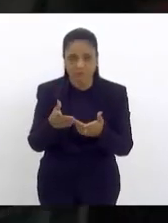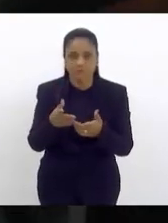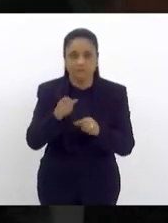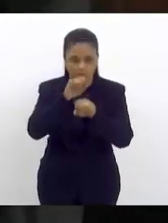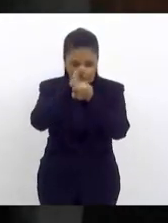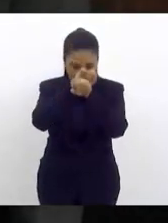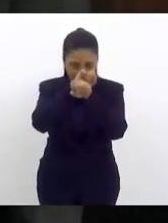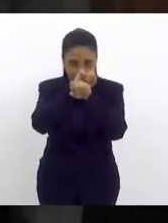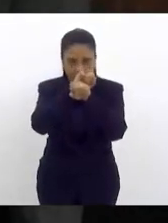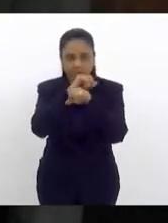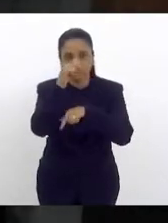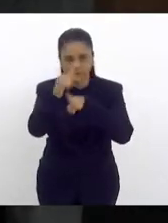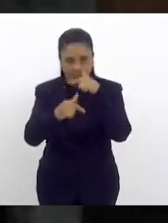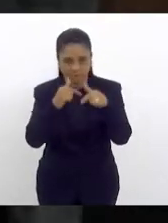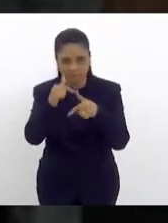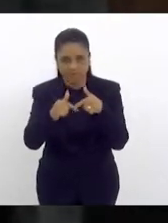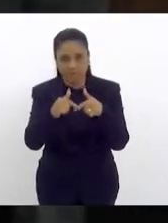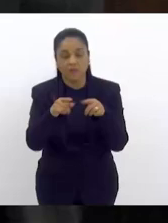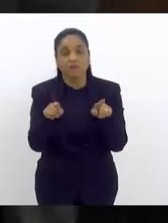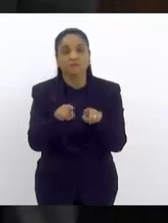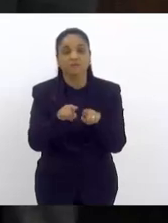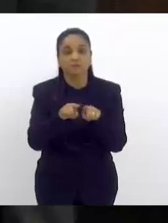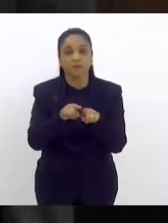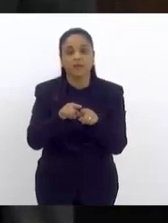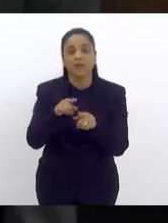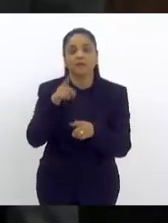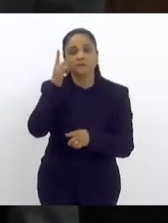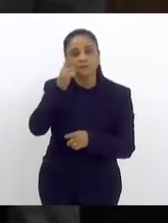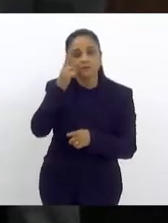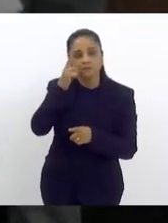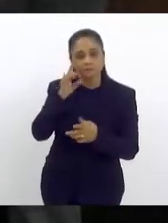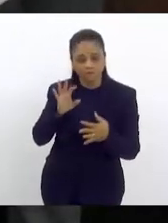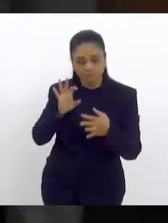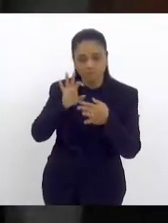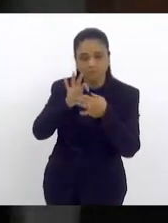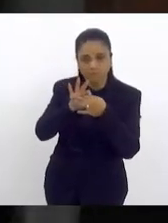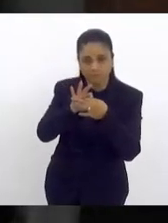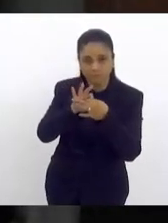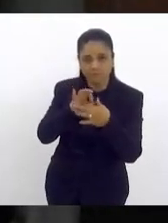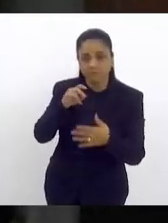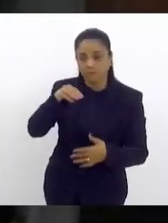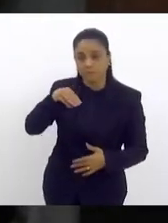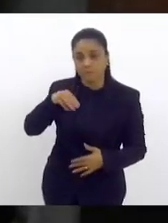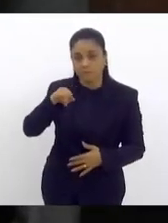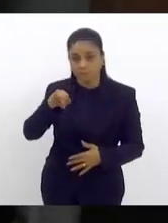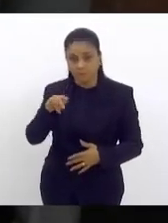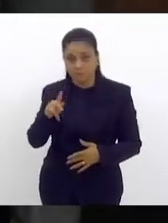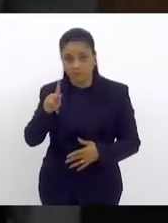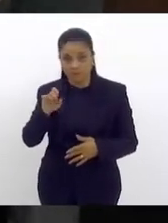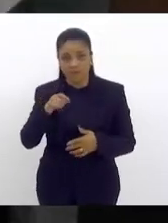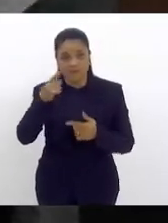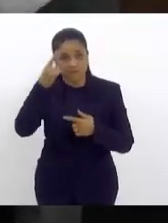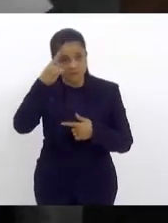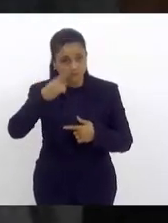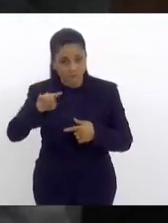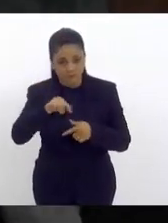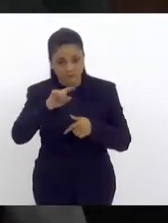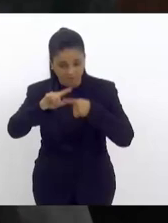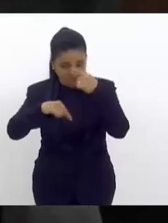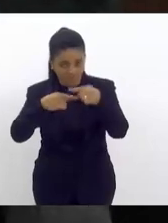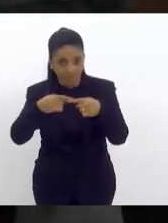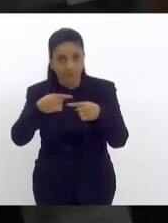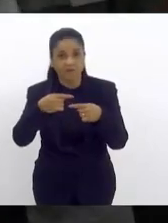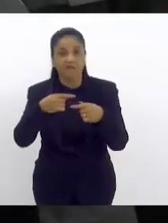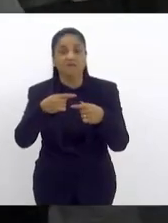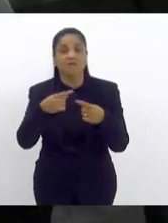propor o presidente na linha do deputado Carlos Menck Quem Sabe numa próxima semana a casa poderia